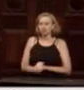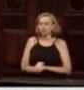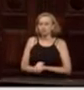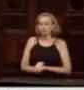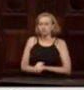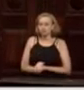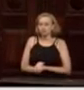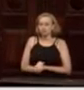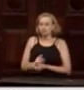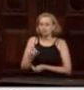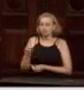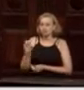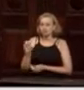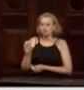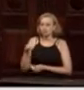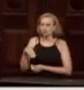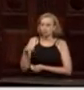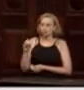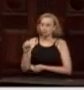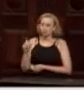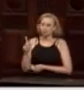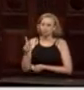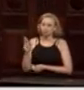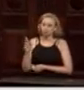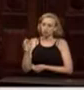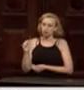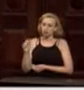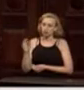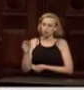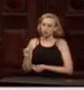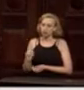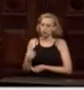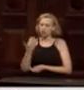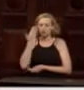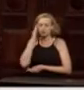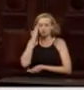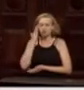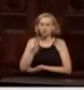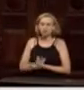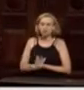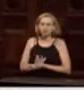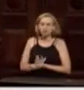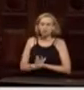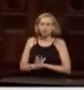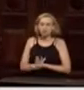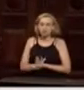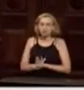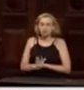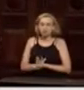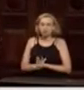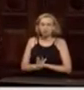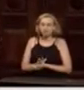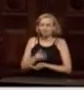somos, é compreender que ninguém está acima da lei.